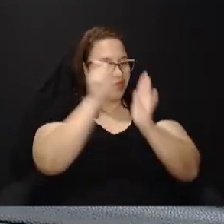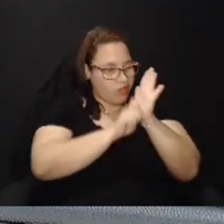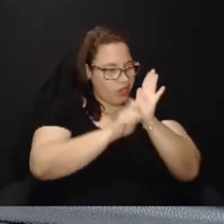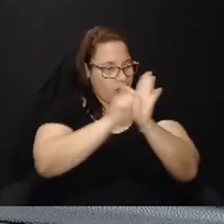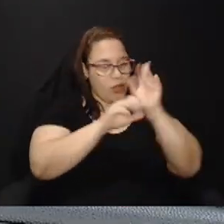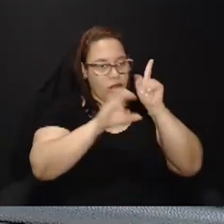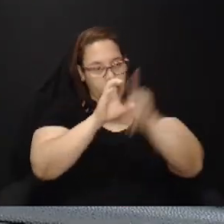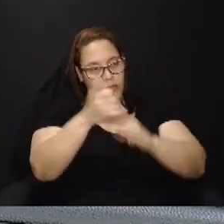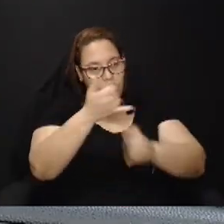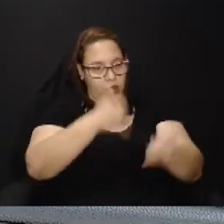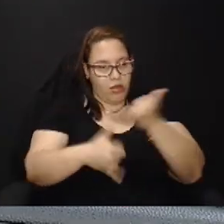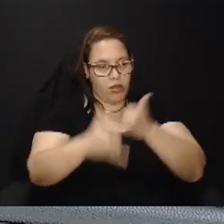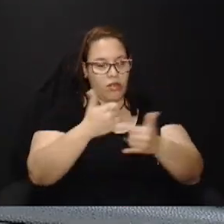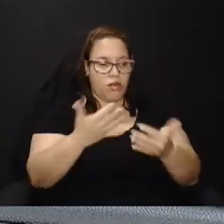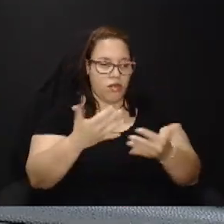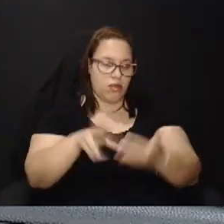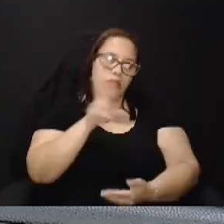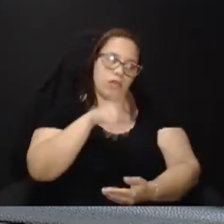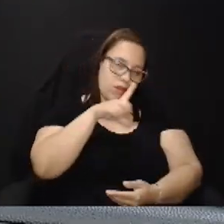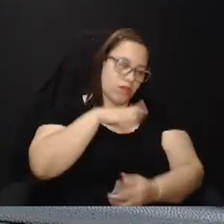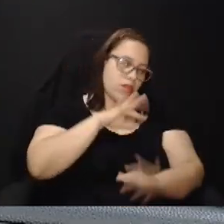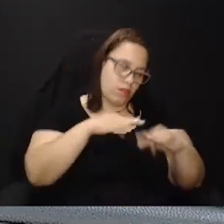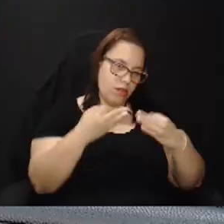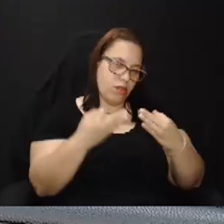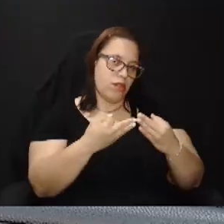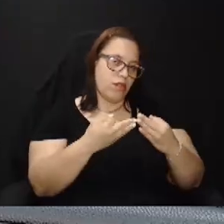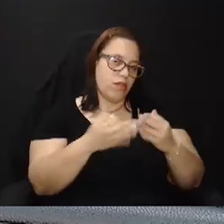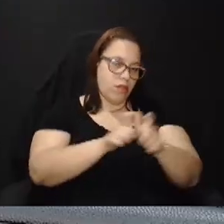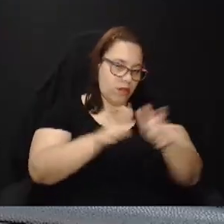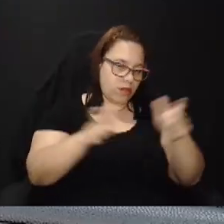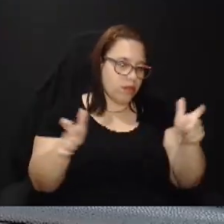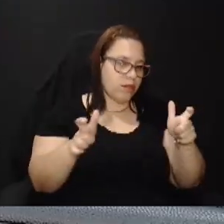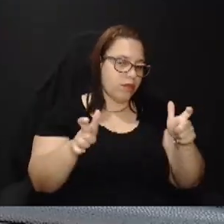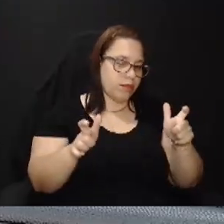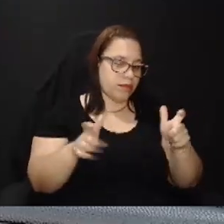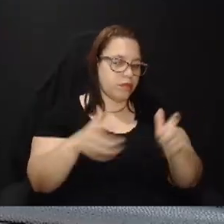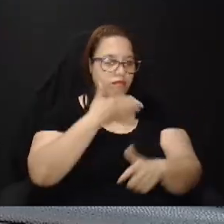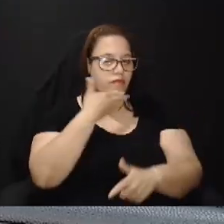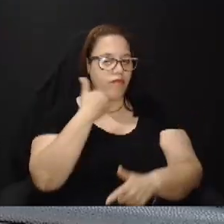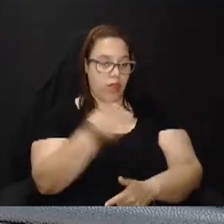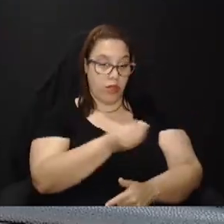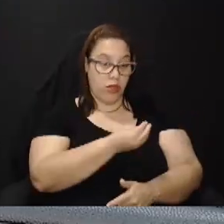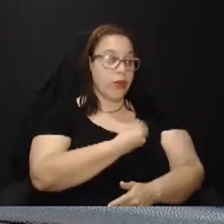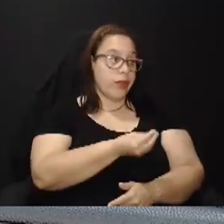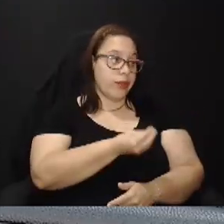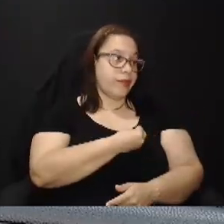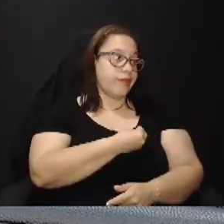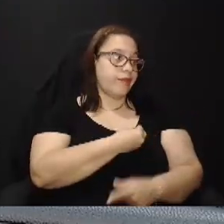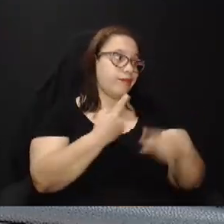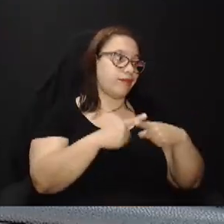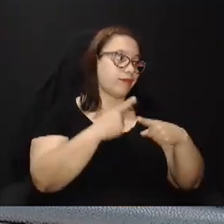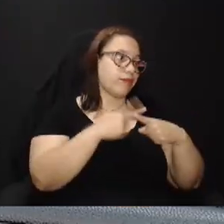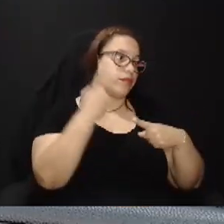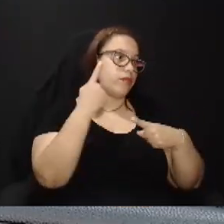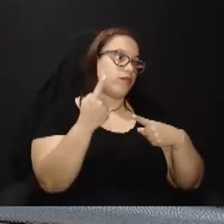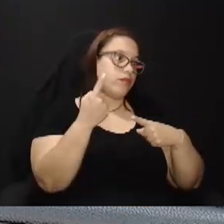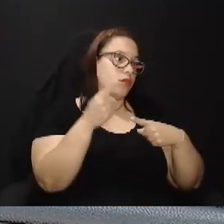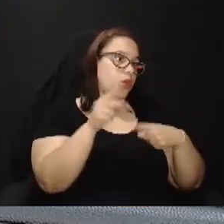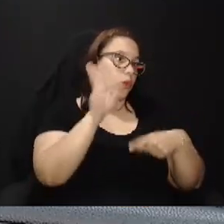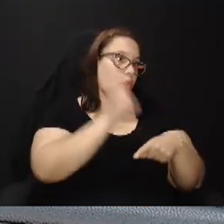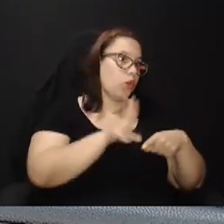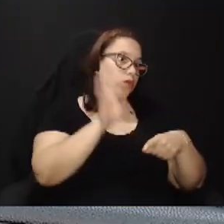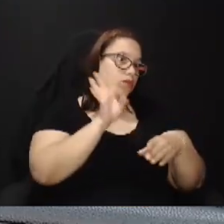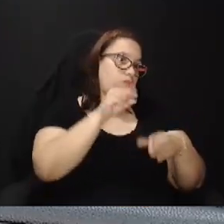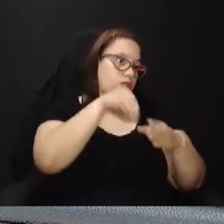famílias também terem uma ampla melhoria de vida, porque uma pessoa que usa droga dentro de um